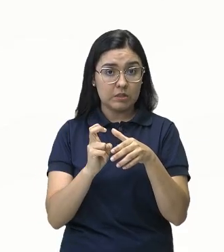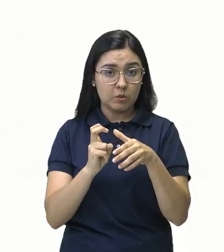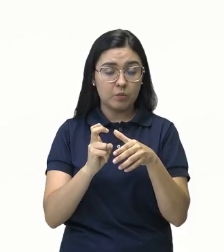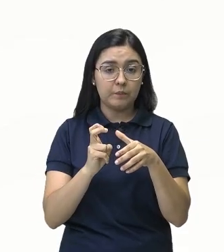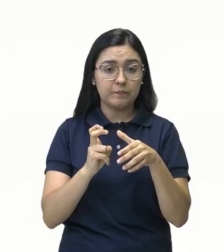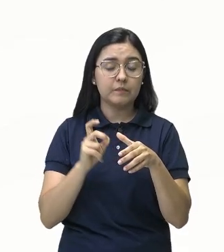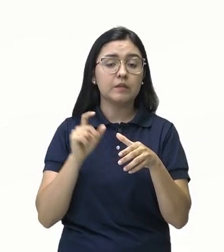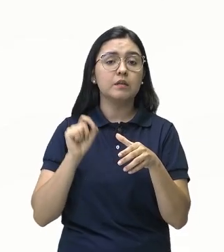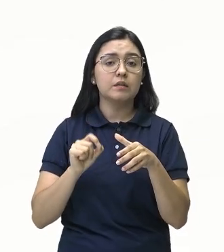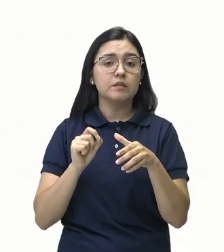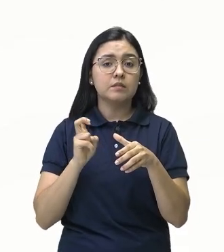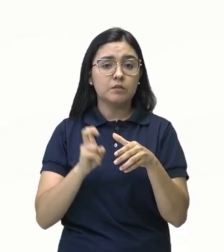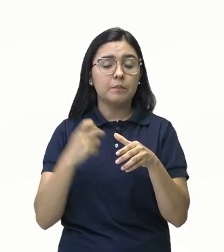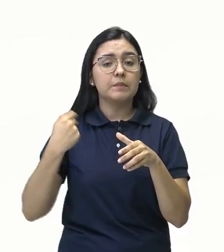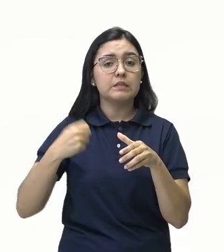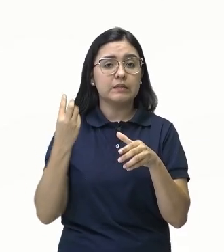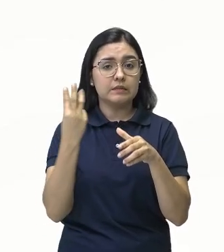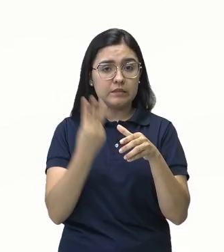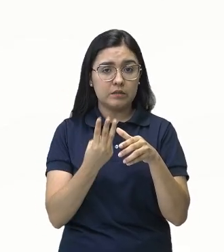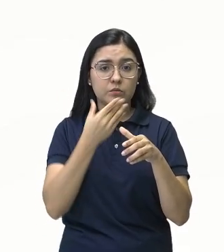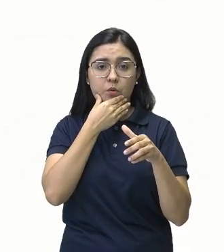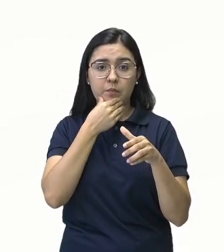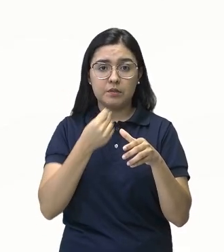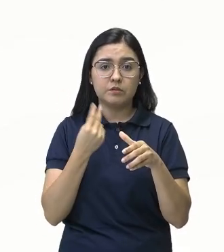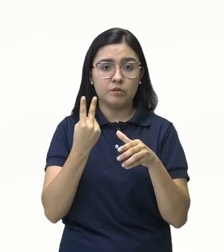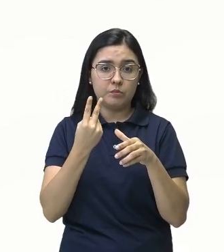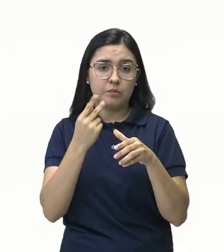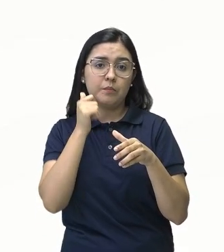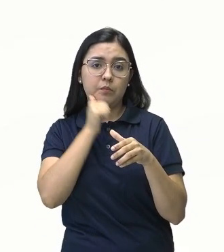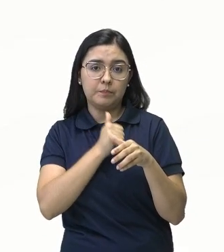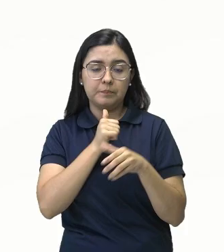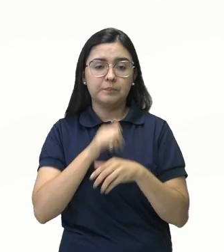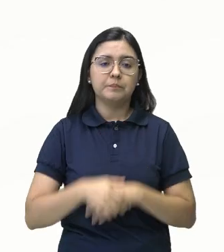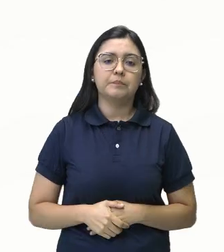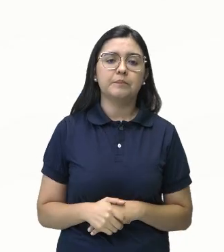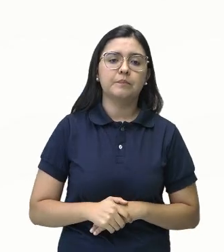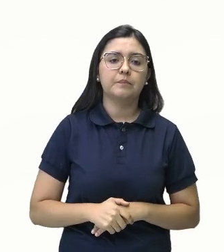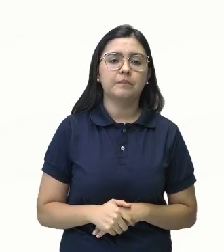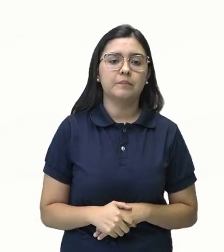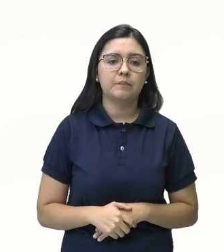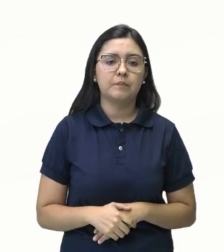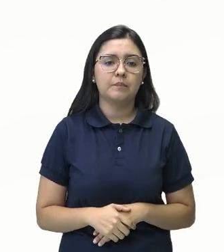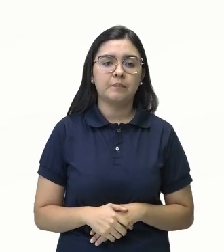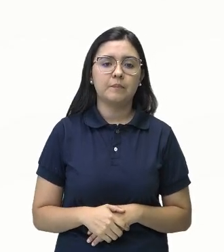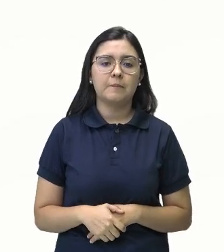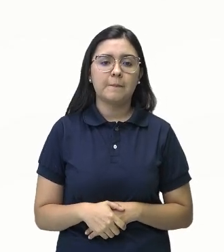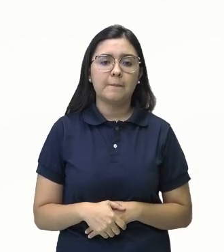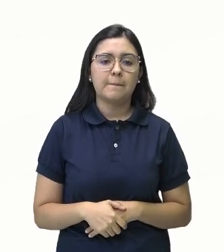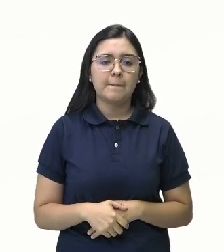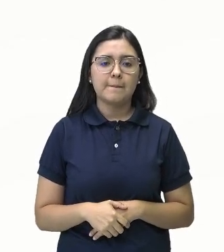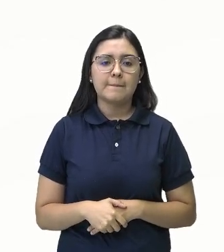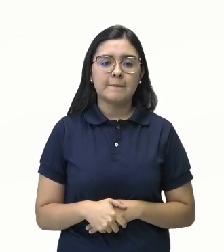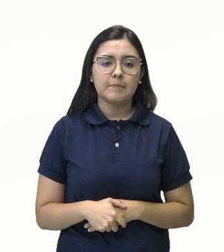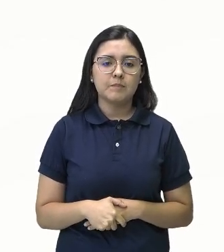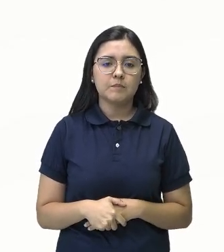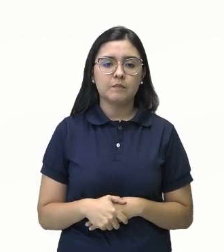5, precisamos escolher exatamente 3 homens. Então, as outras 2 vagas serão de